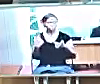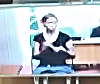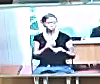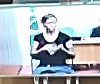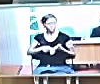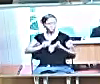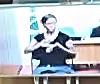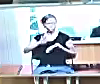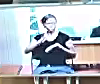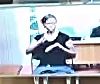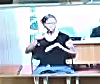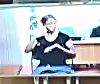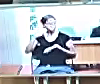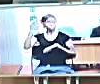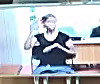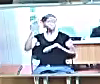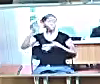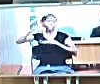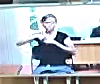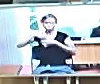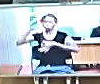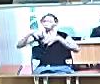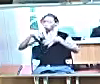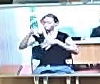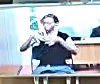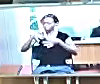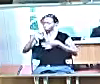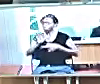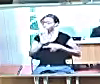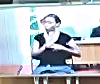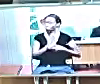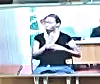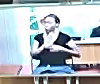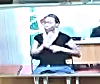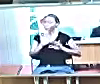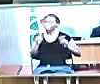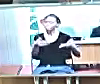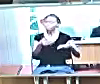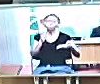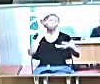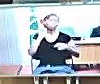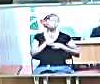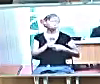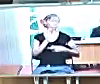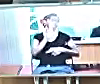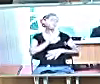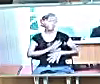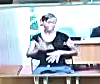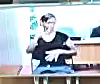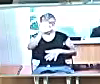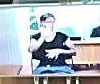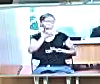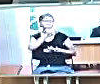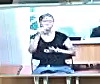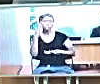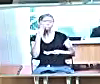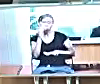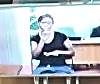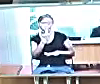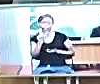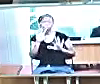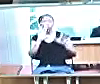uma decisão no judiciário favorável aos estados que os o que acontece aqui pra quem não sabe nem